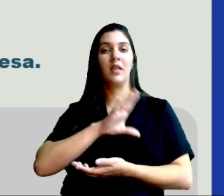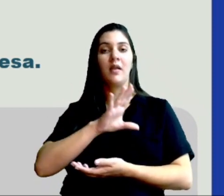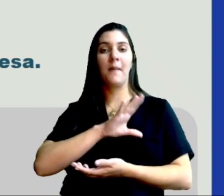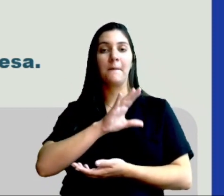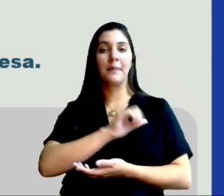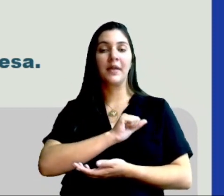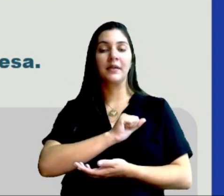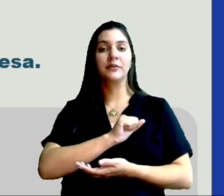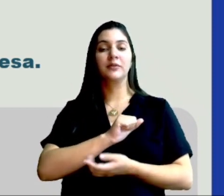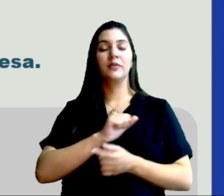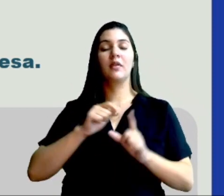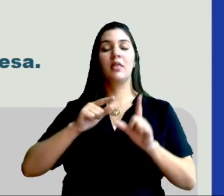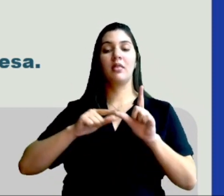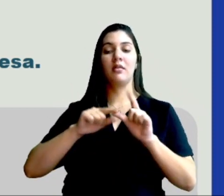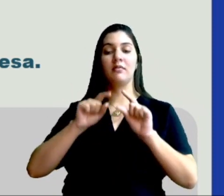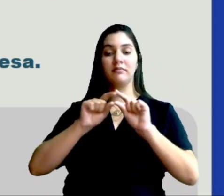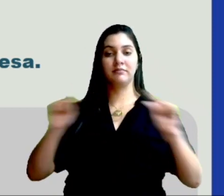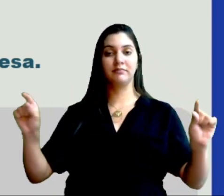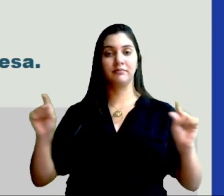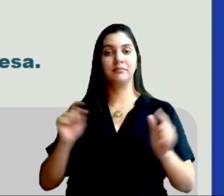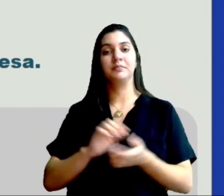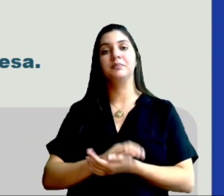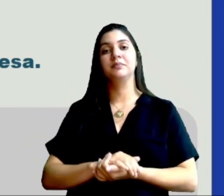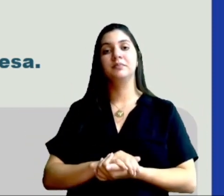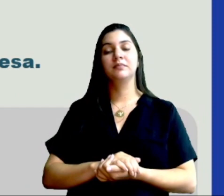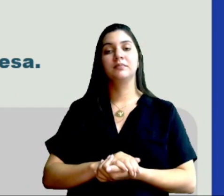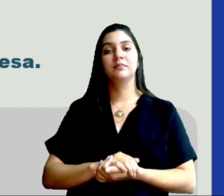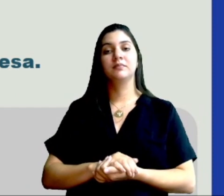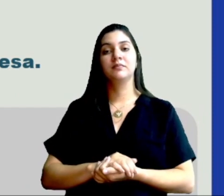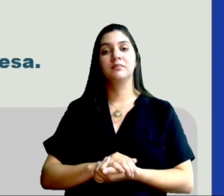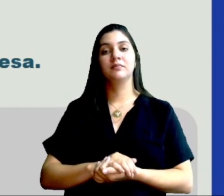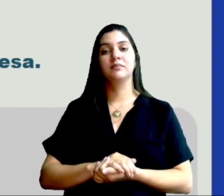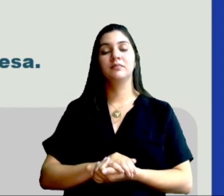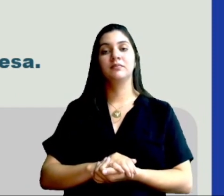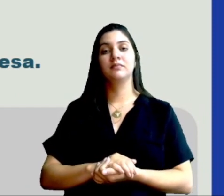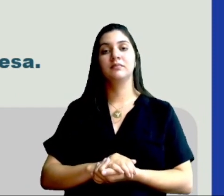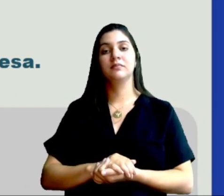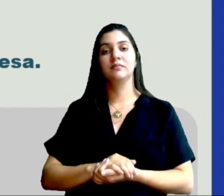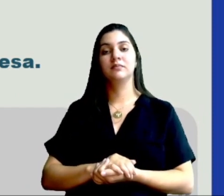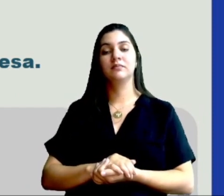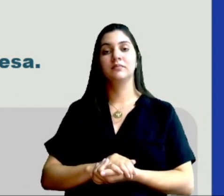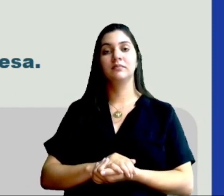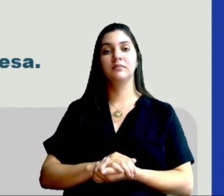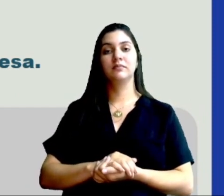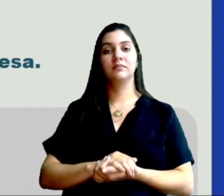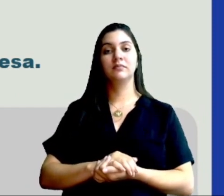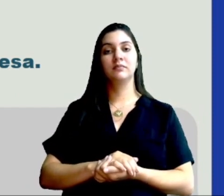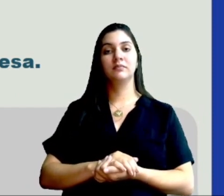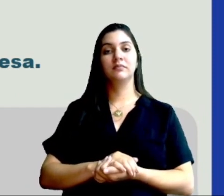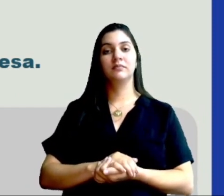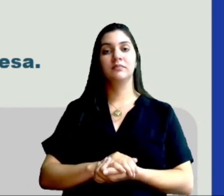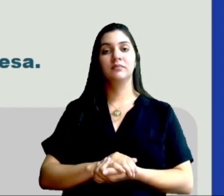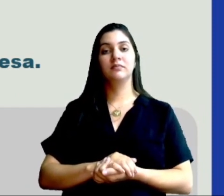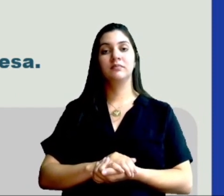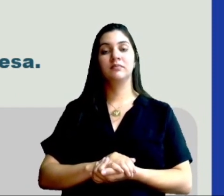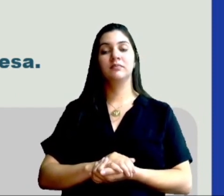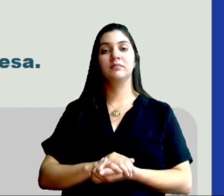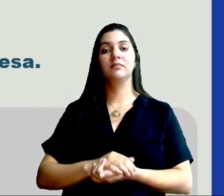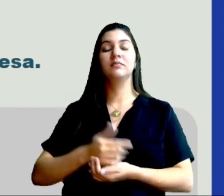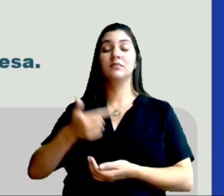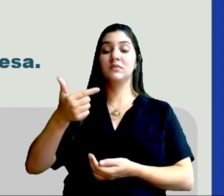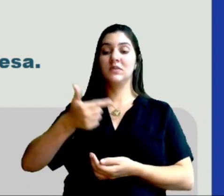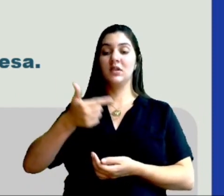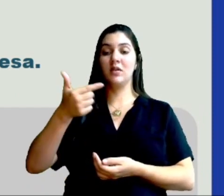será seguramente porque habré tenido algum impedimento, certo?